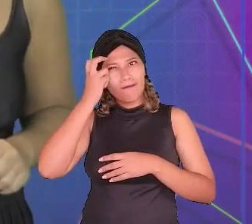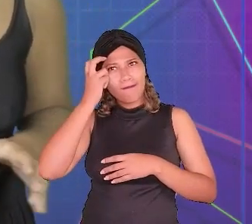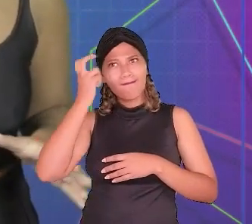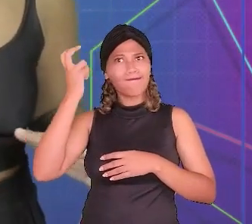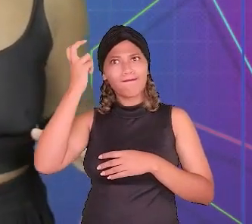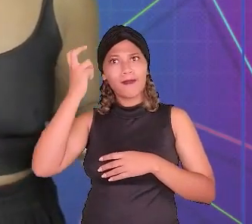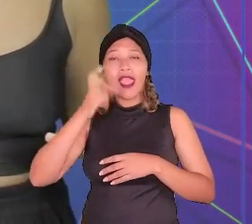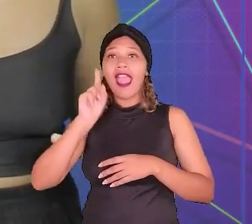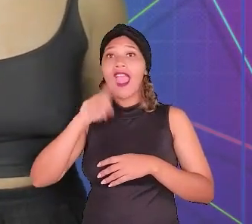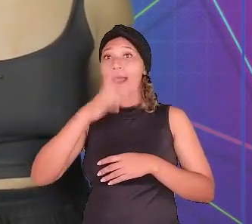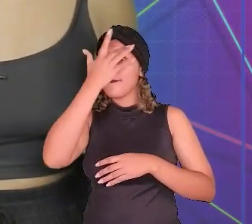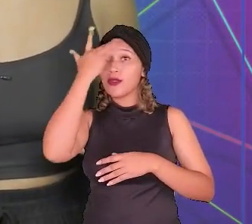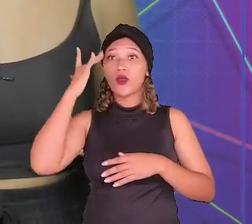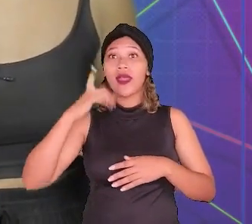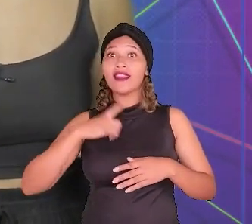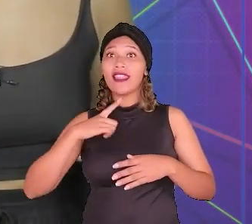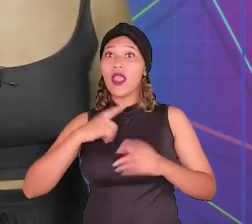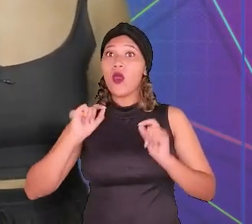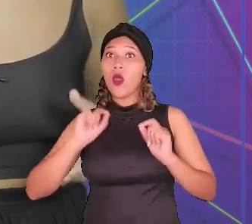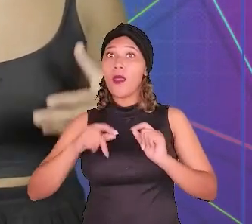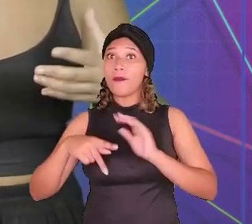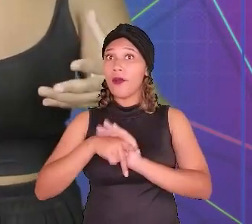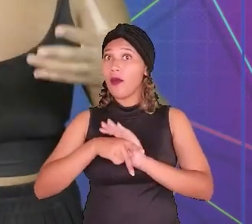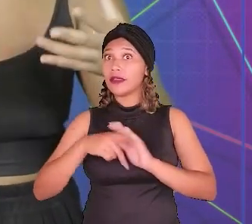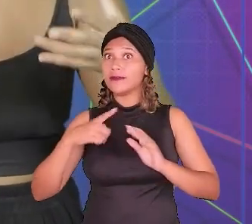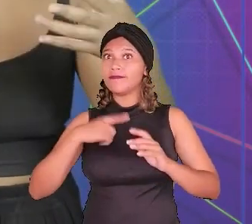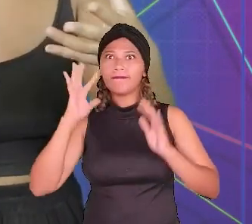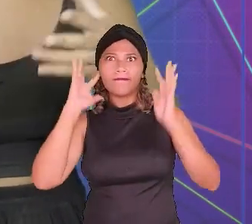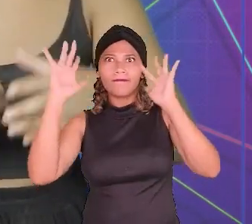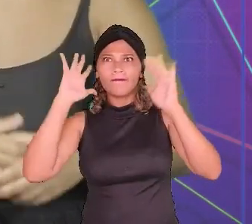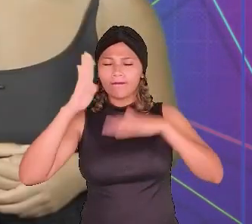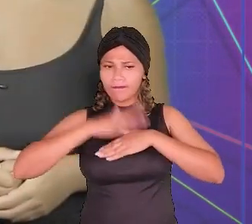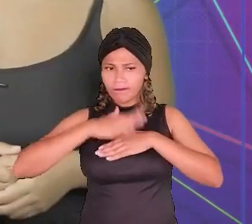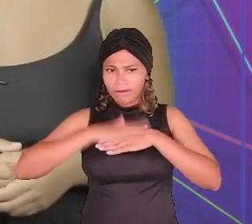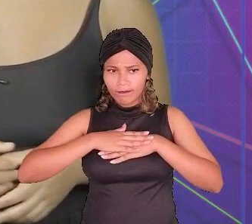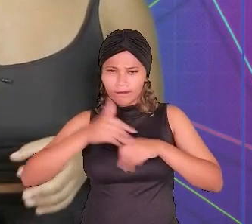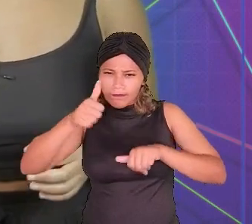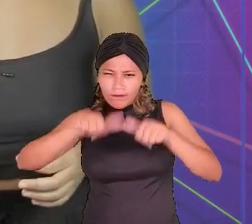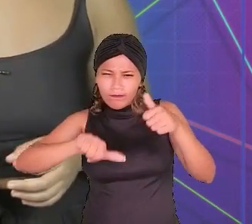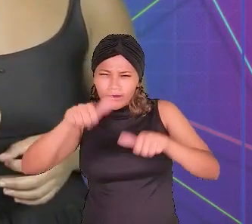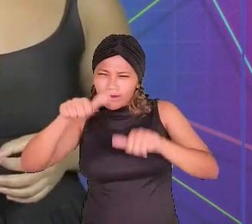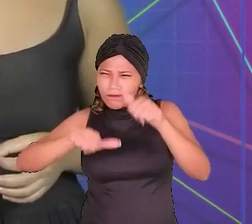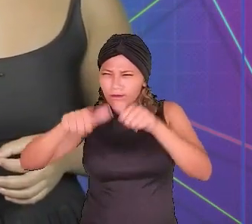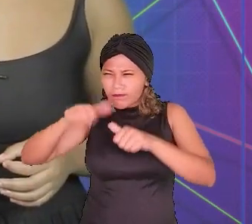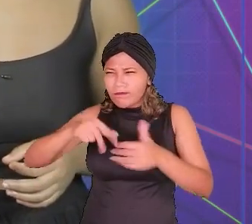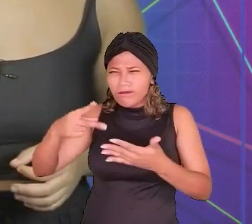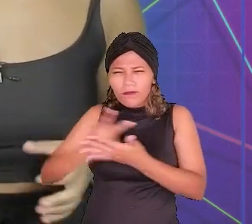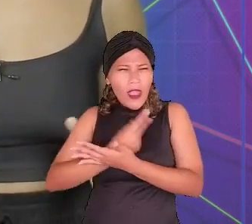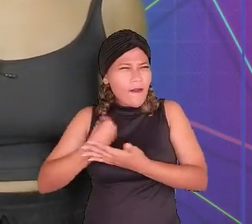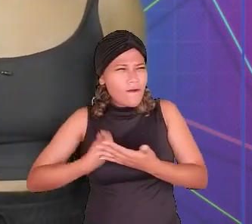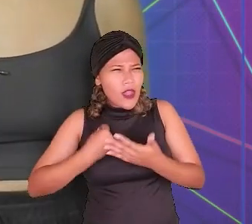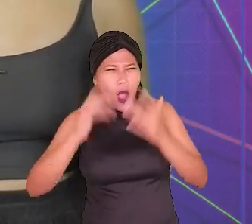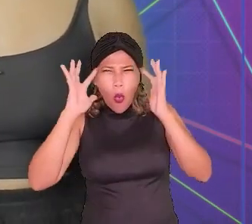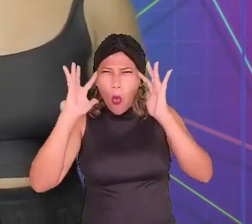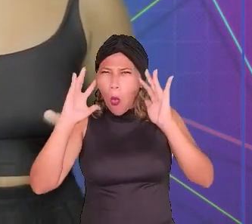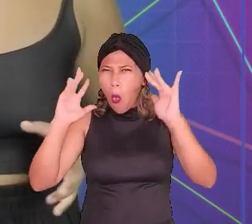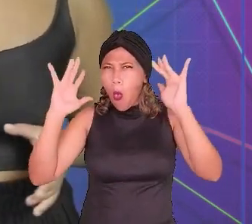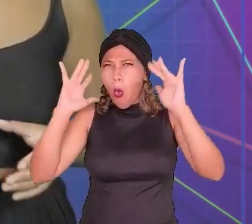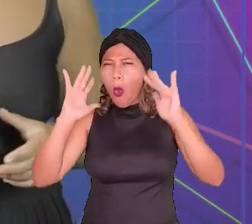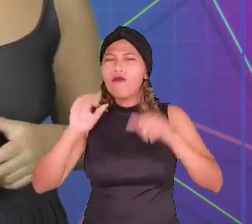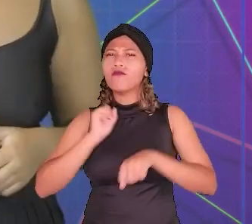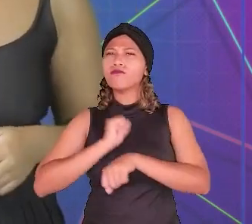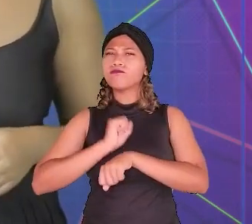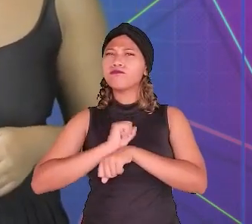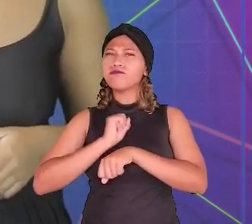sábio. É uma pessoa que busca o reconhecimento e pratica a autorreflexão. Analisa as situações e age com sabedoria